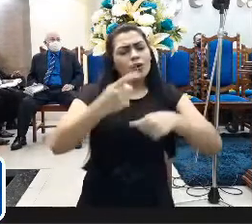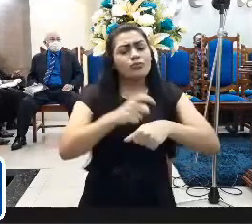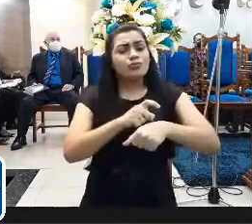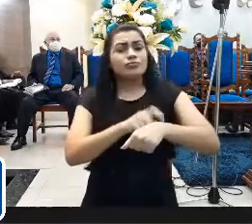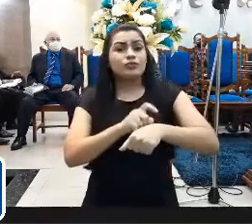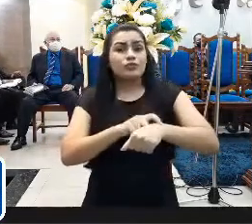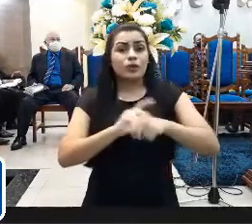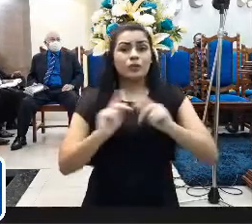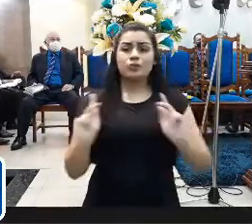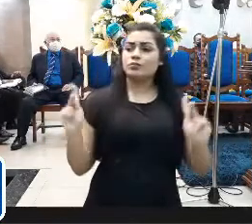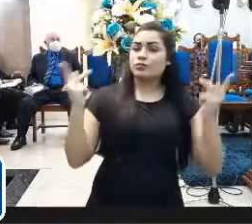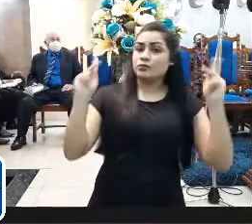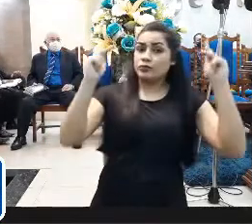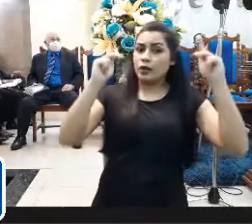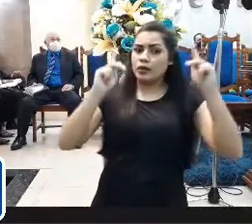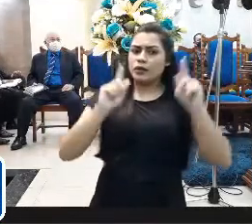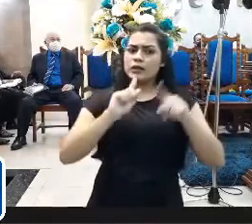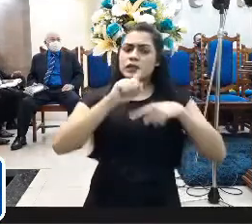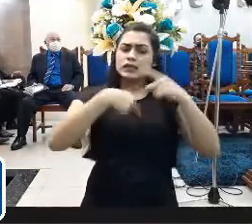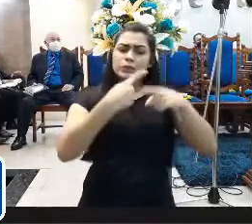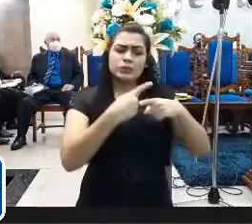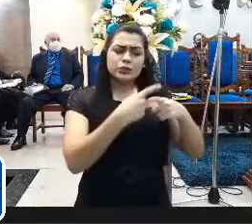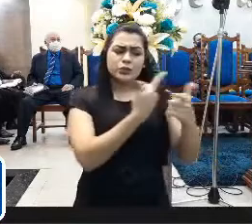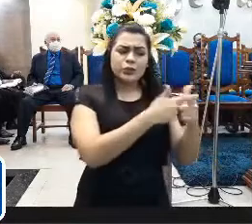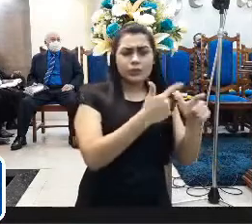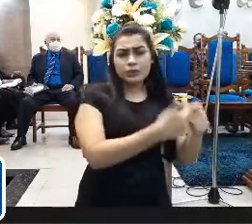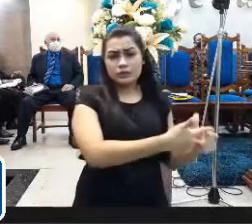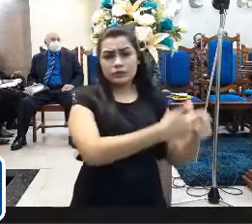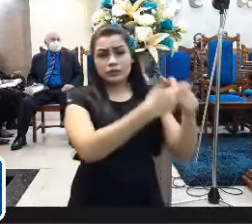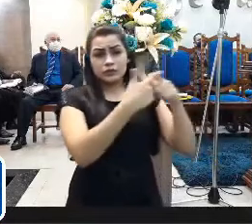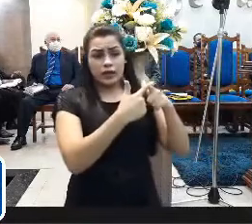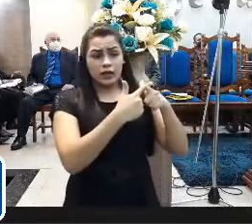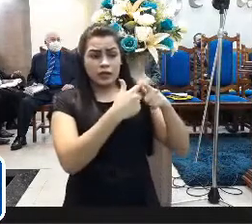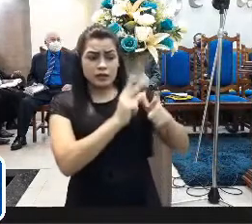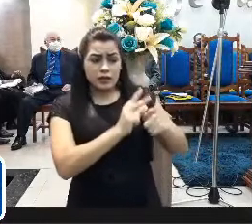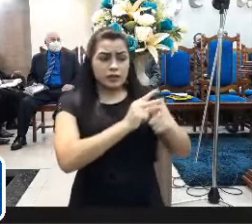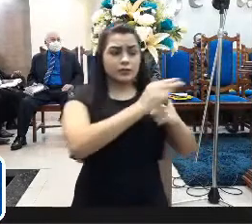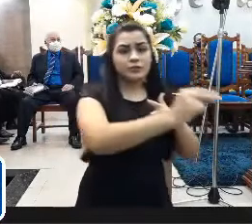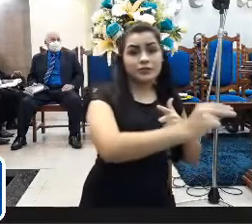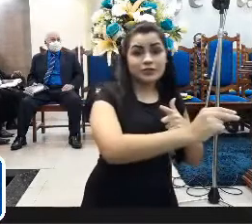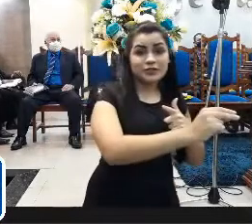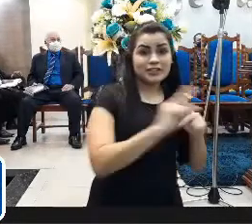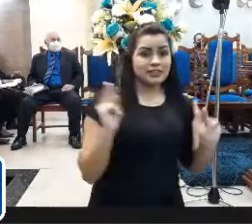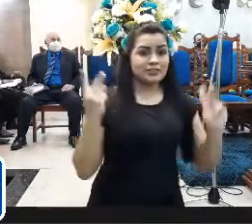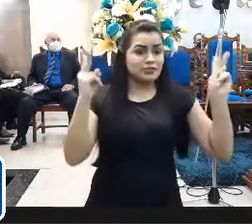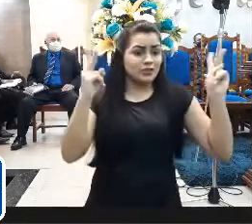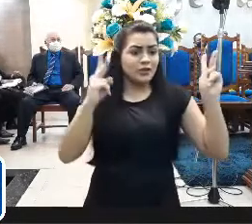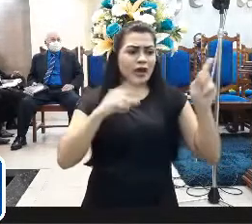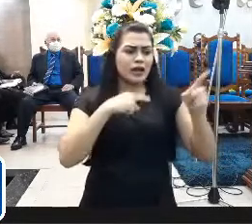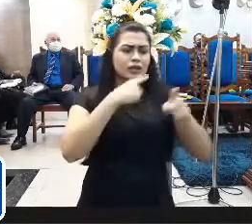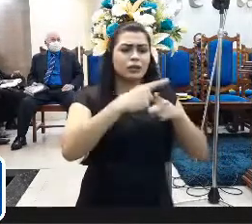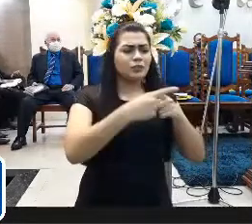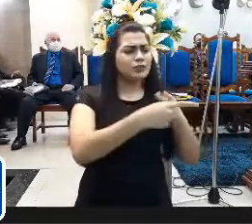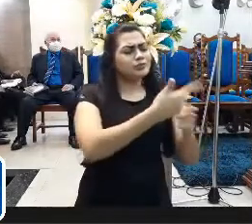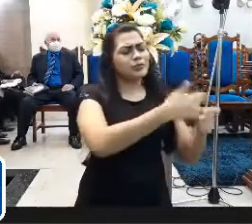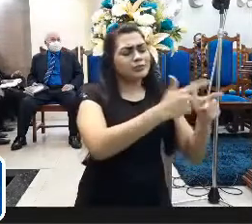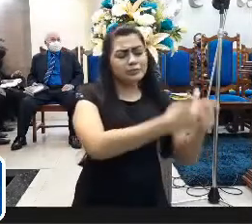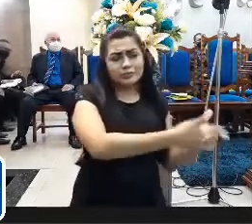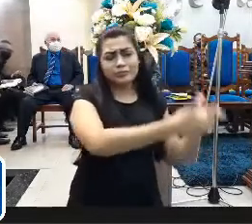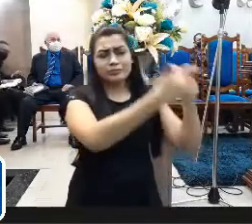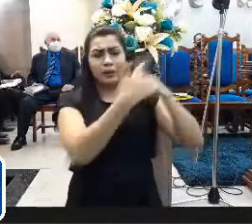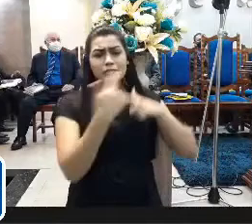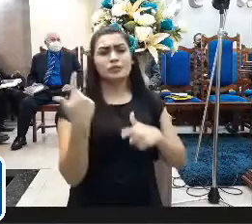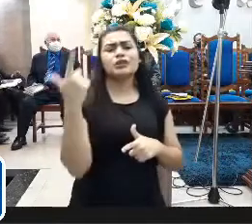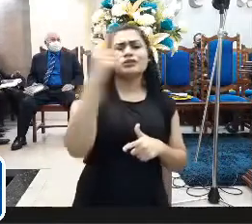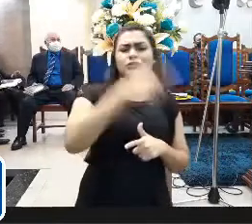de vitória, mas depois vem outra luta, vence uma luta agora, daqui a pouco já vem outra, e você vai vencendo, é vales